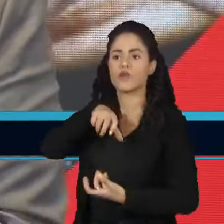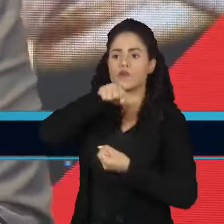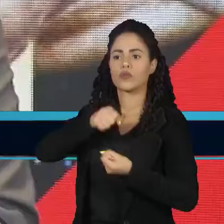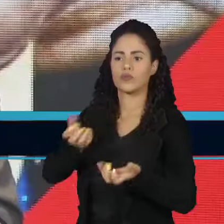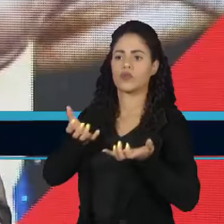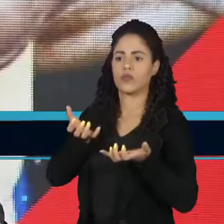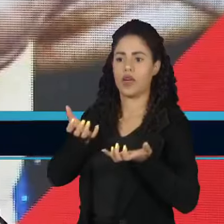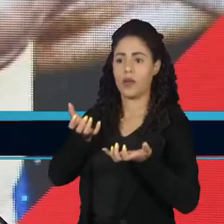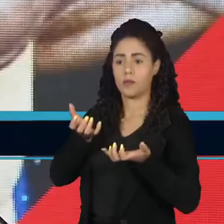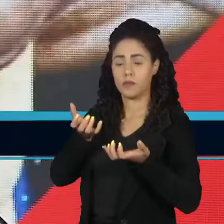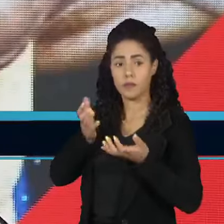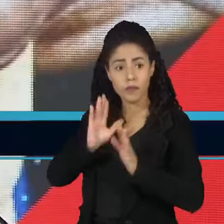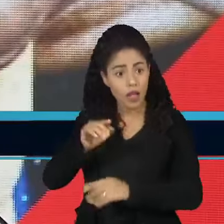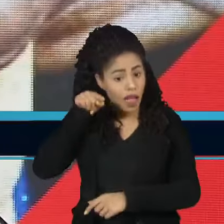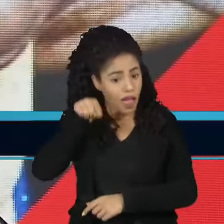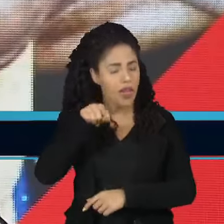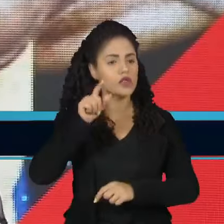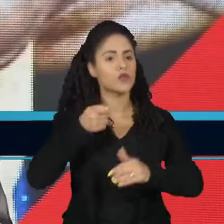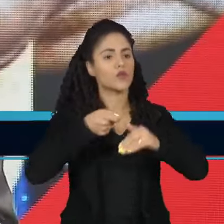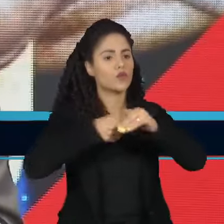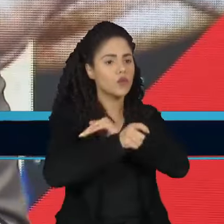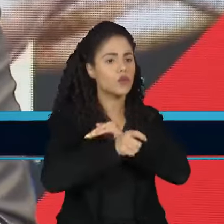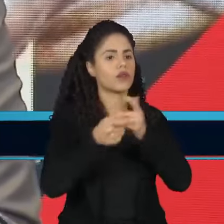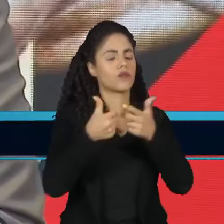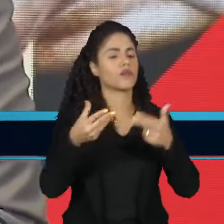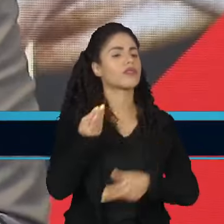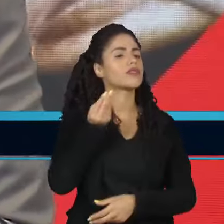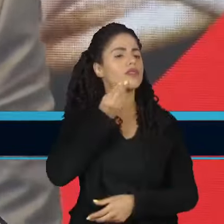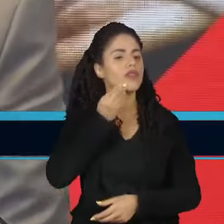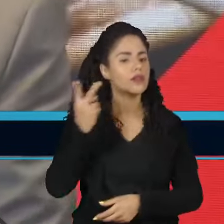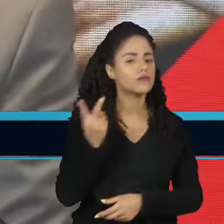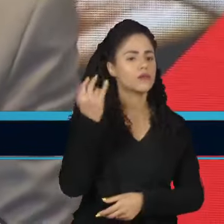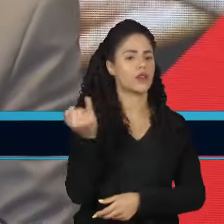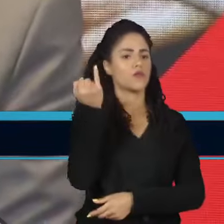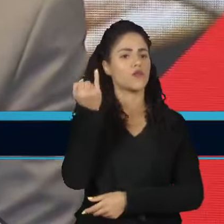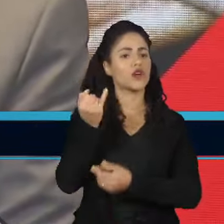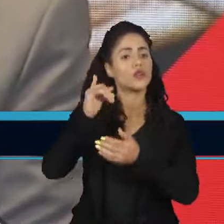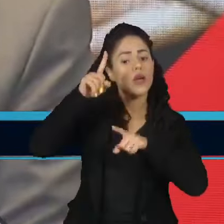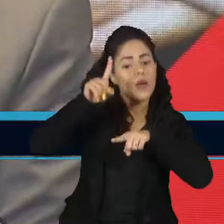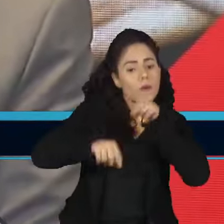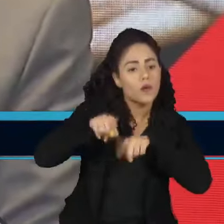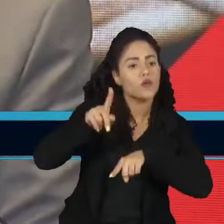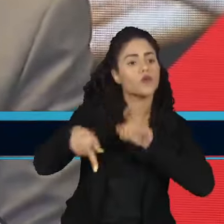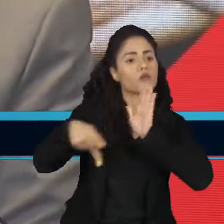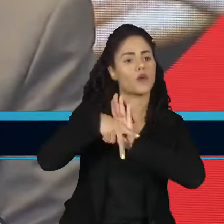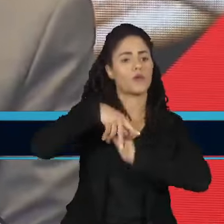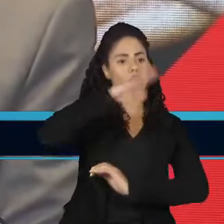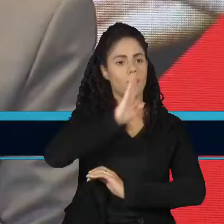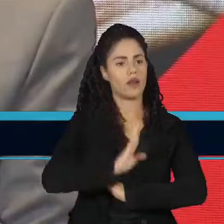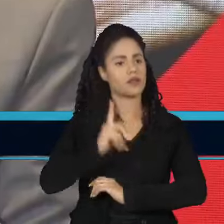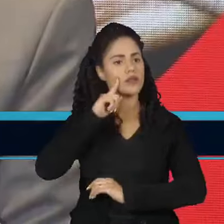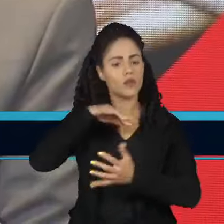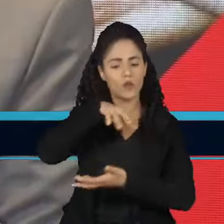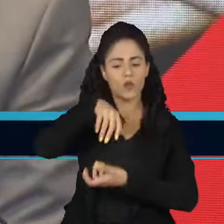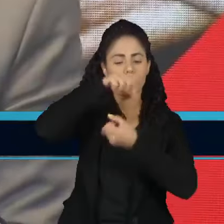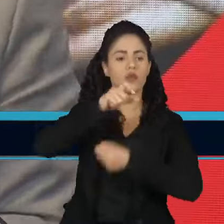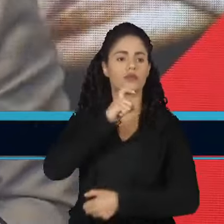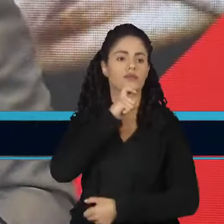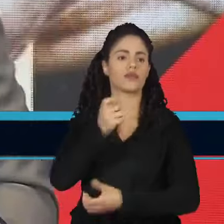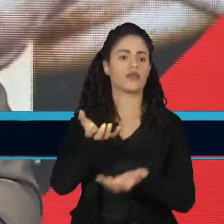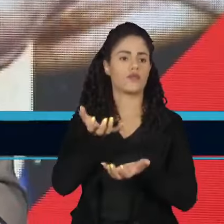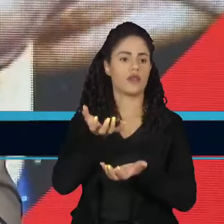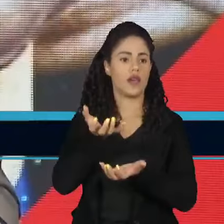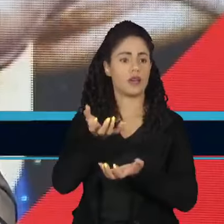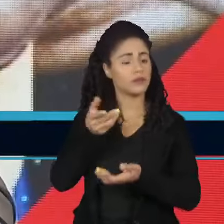sustentáveis é agregação de valor ao produto brasileiro produzido com energia limpa e